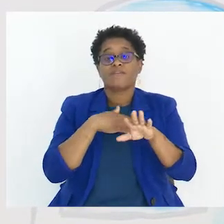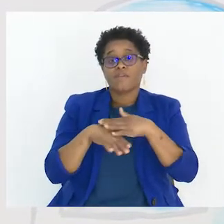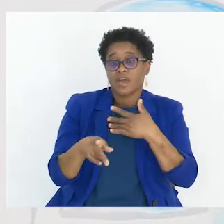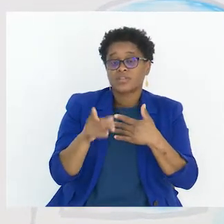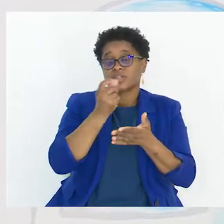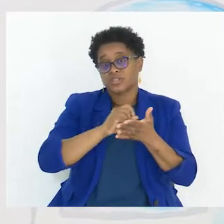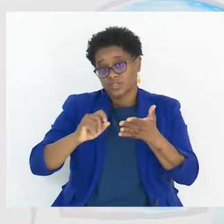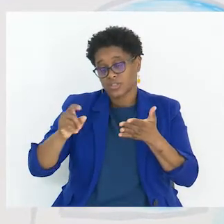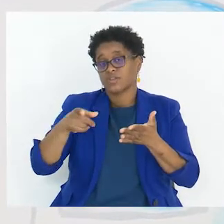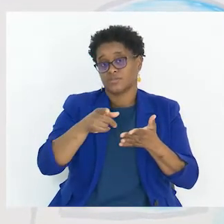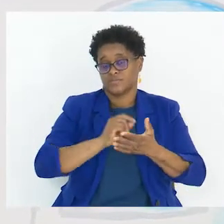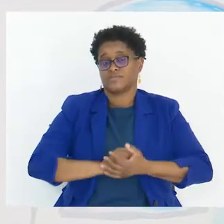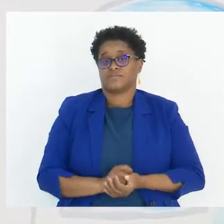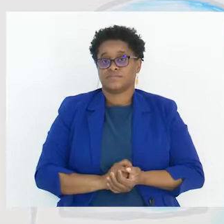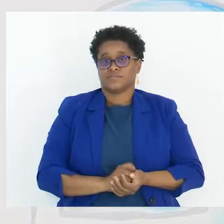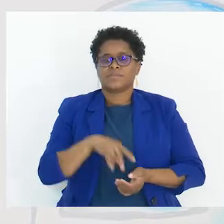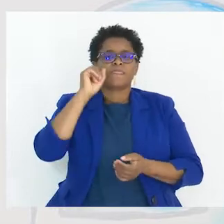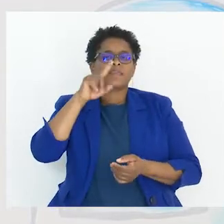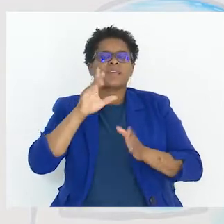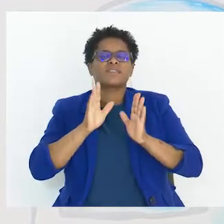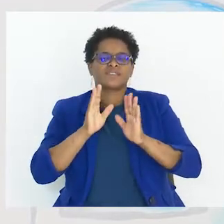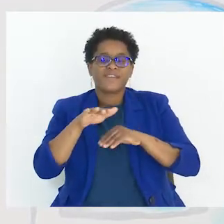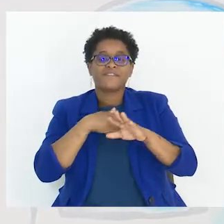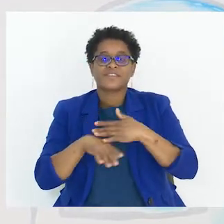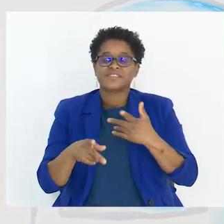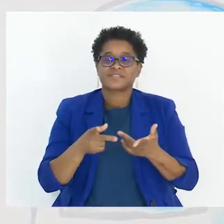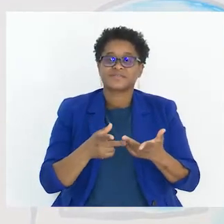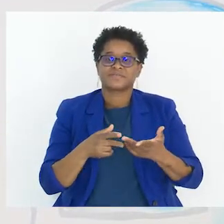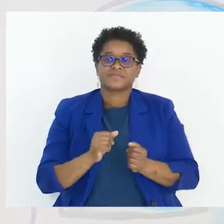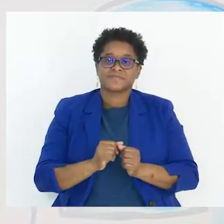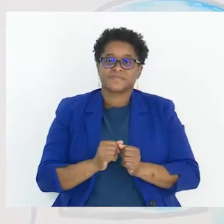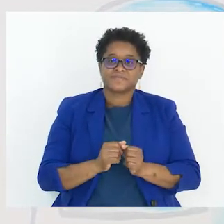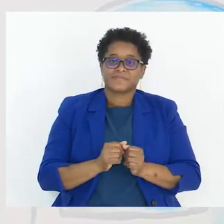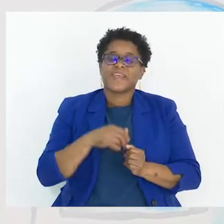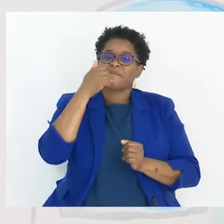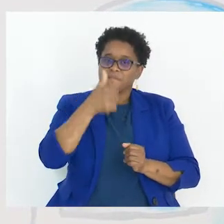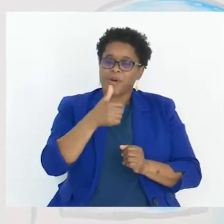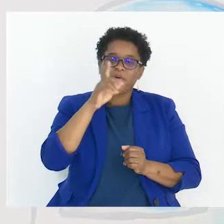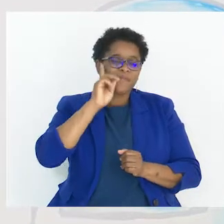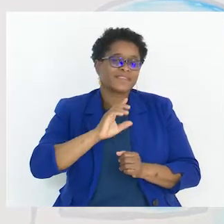é que faz a descrição? Quem já acertou?